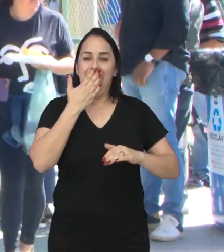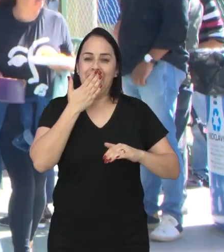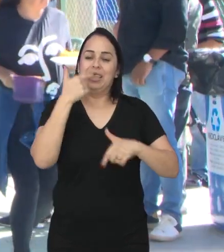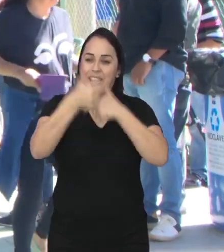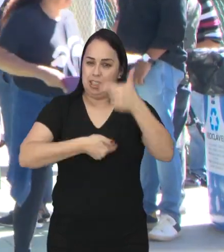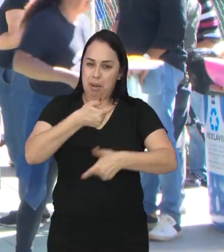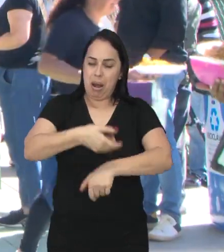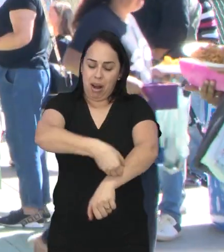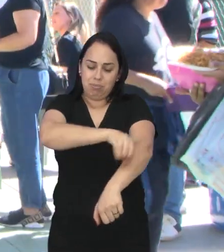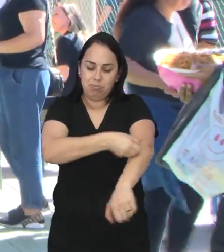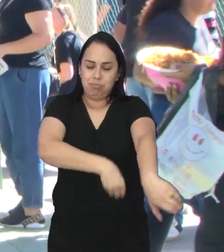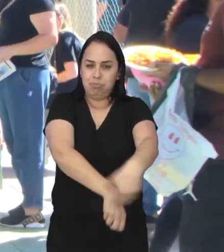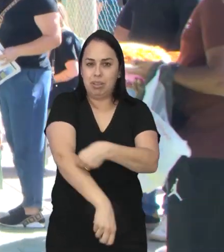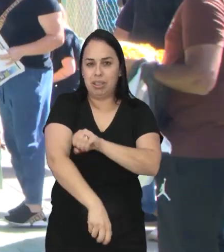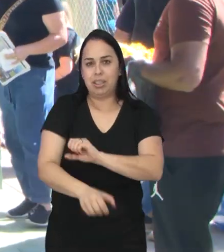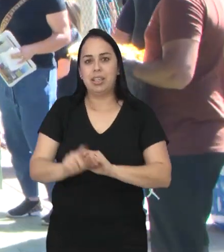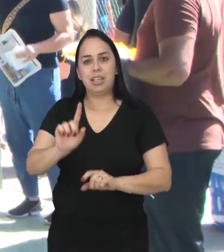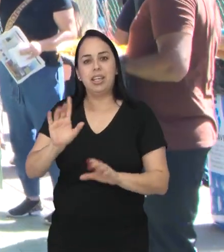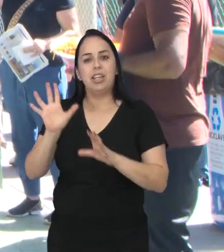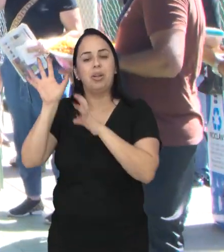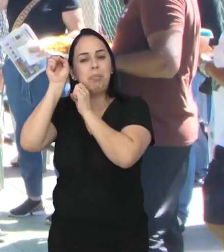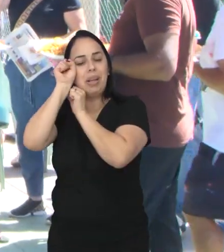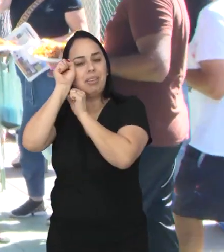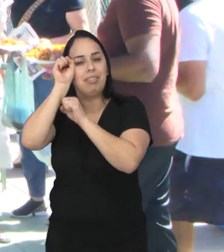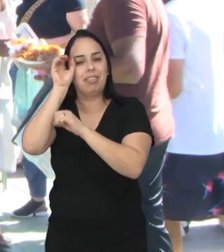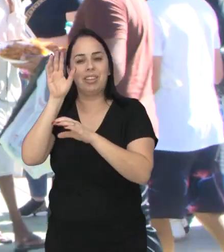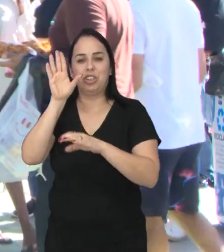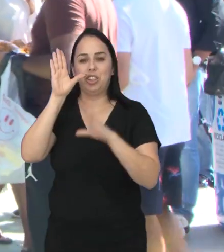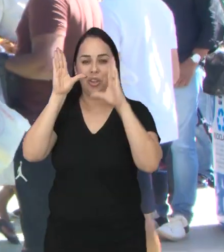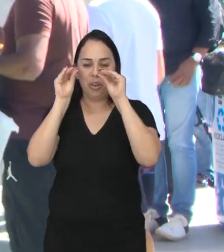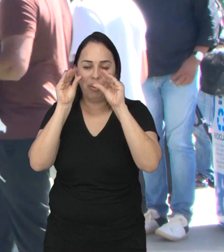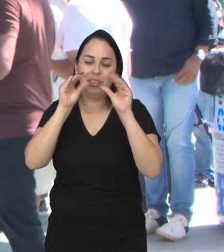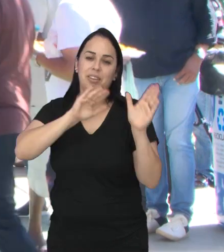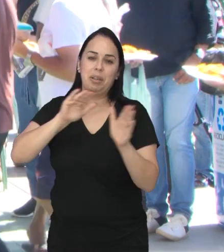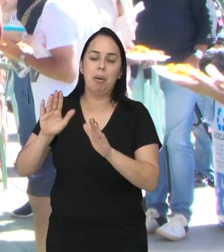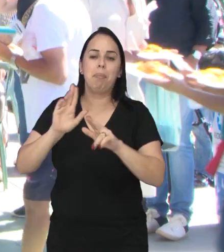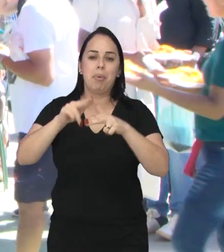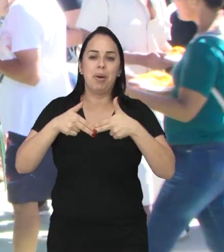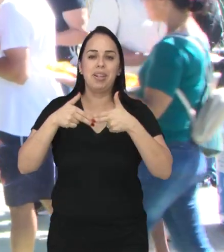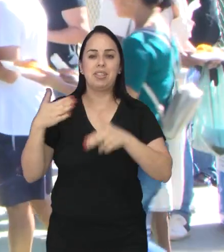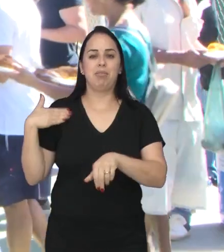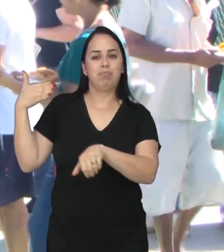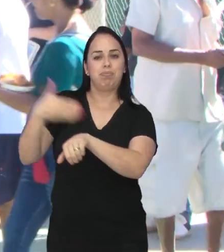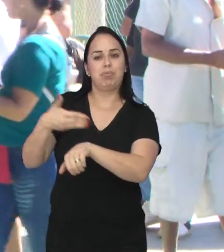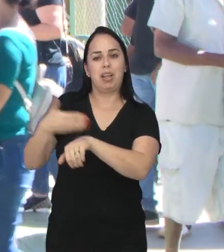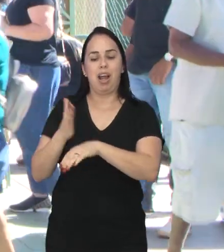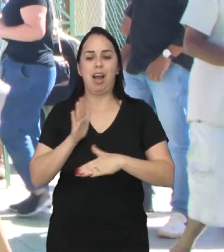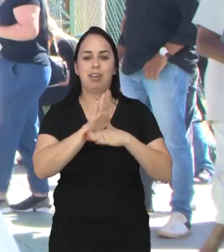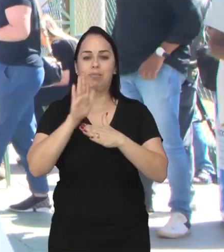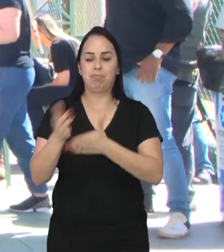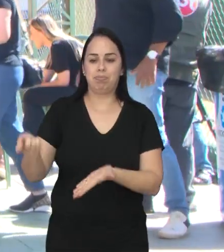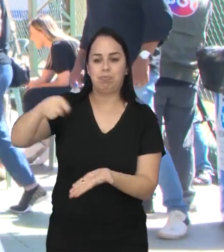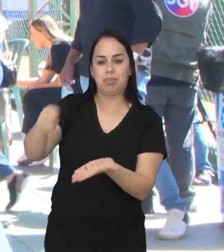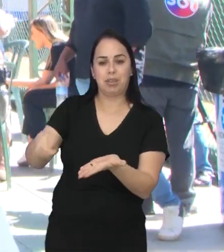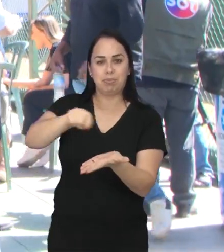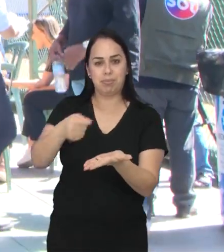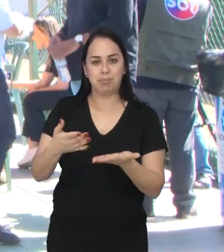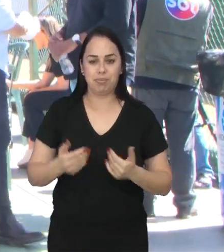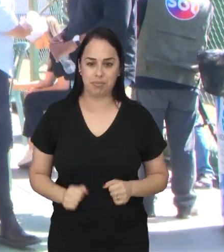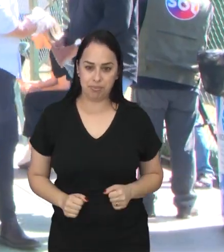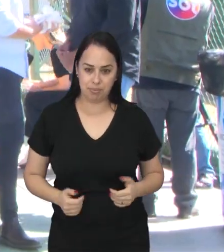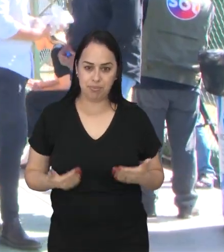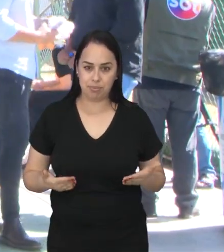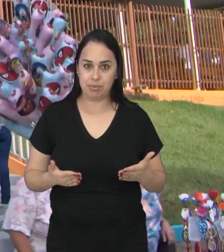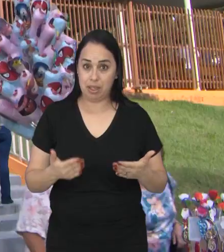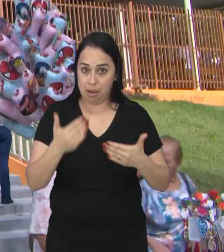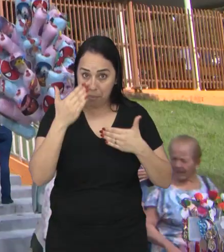e dormir tarde né arregaçar as manga e trabalhar muito tô aqui não podia ser diferente eu vir aqui hoje e poder servir a